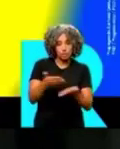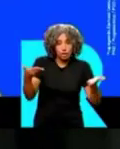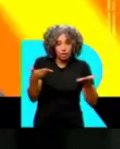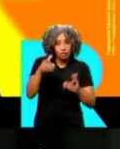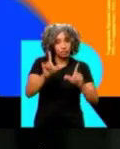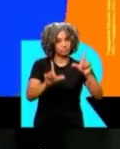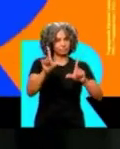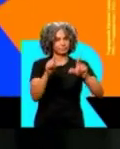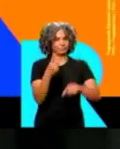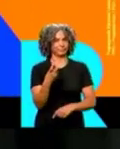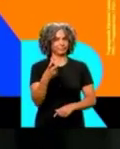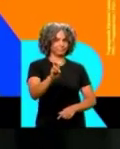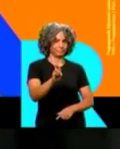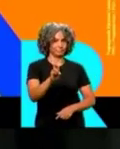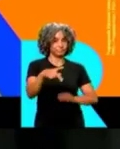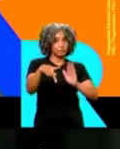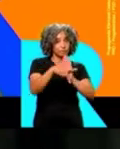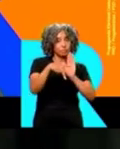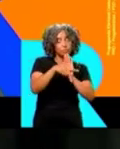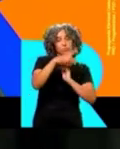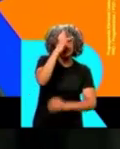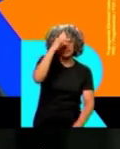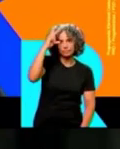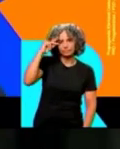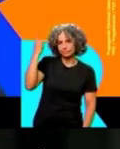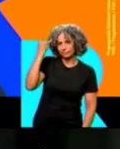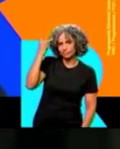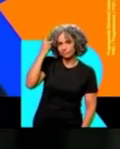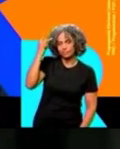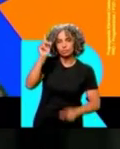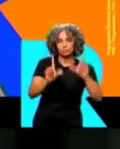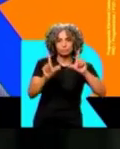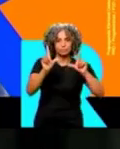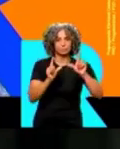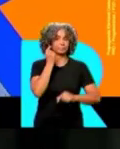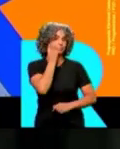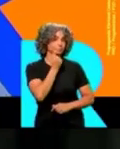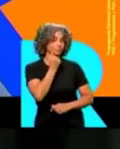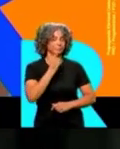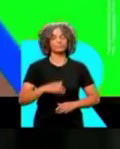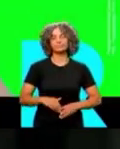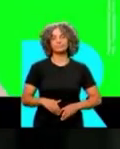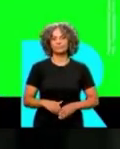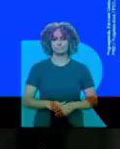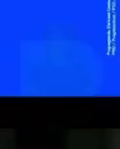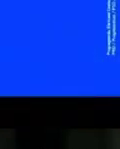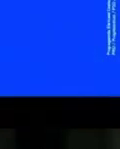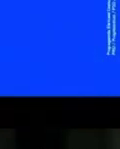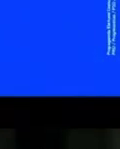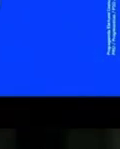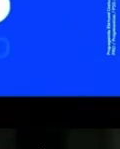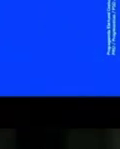Vai começar agora o programa do 15. O programa do prefeito de São Paulo. O programa do Ricardo Nunes.